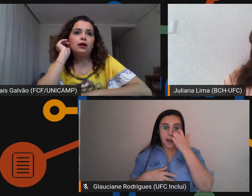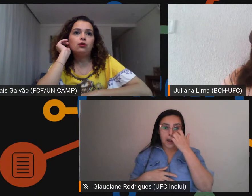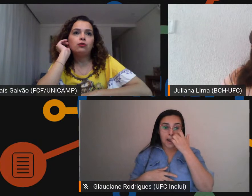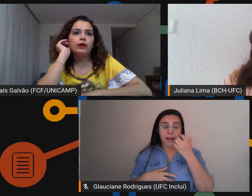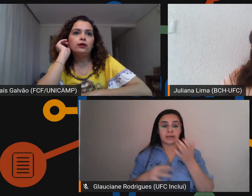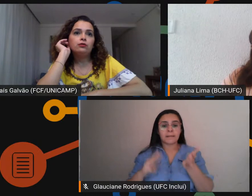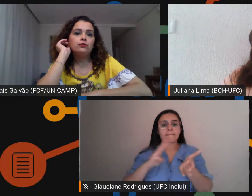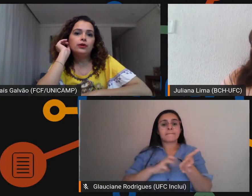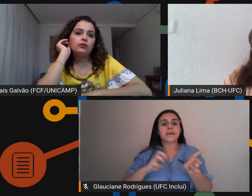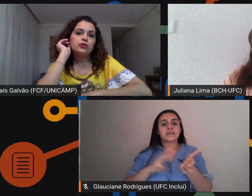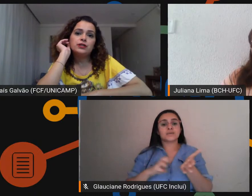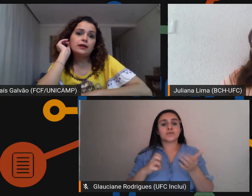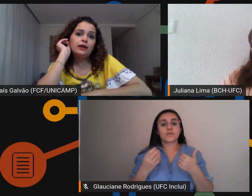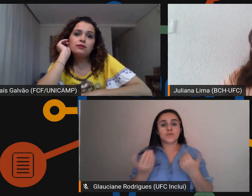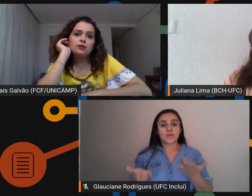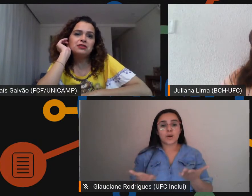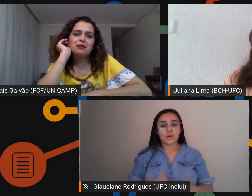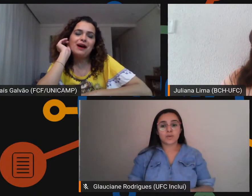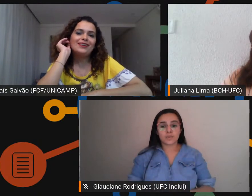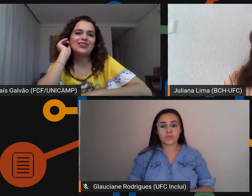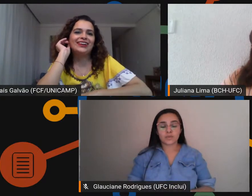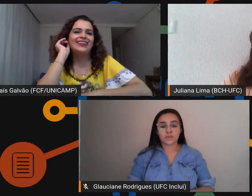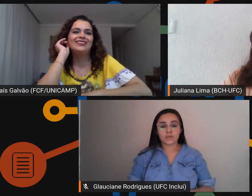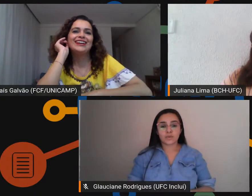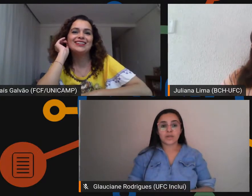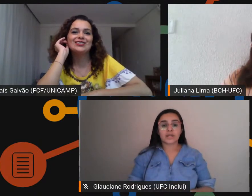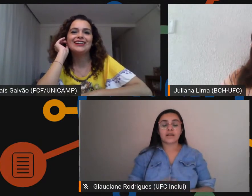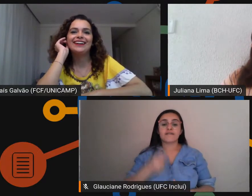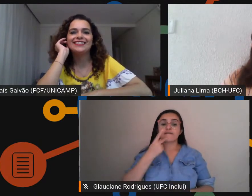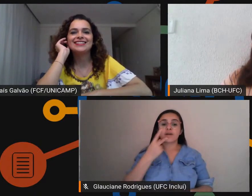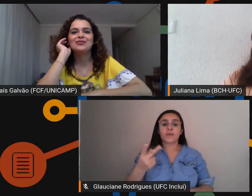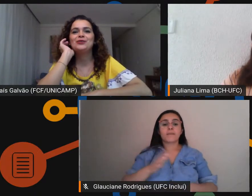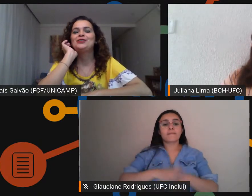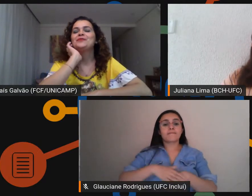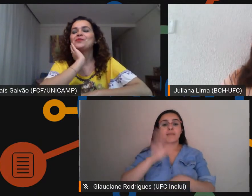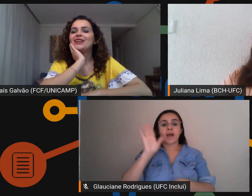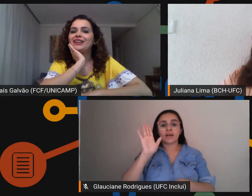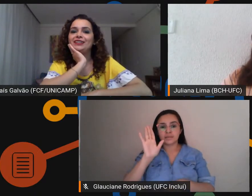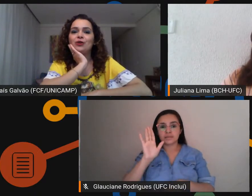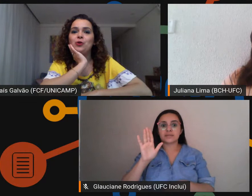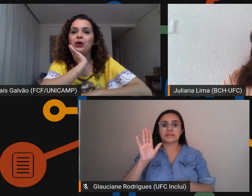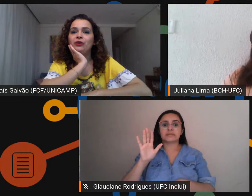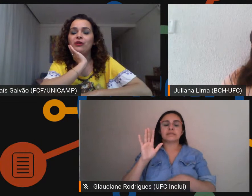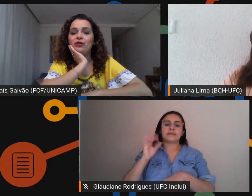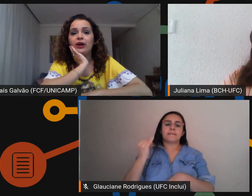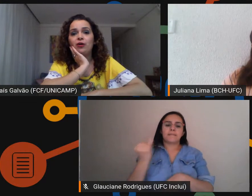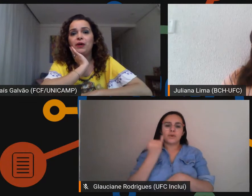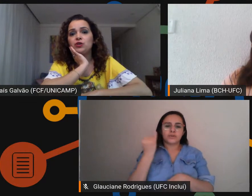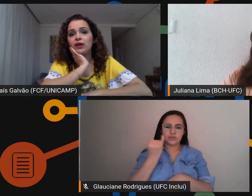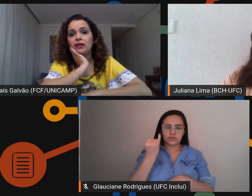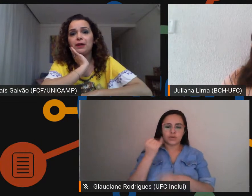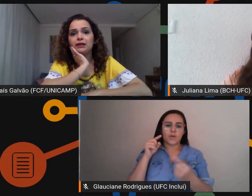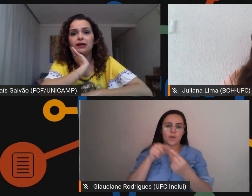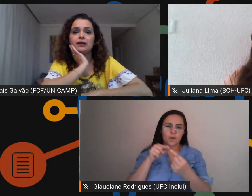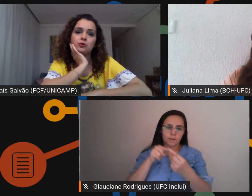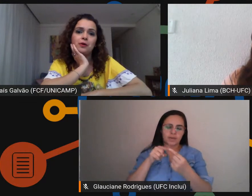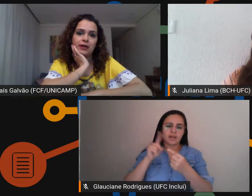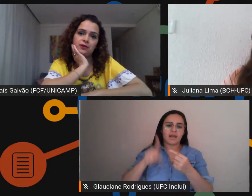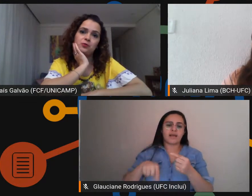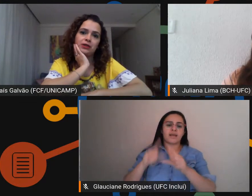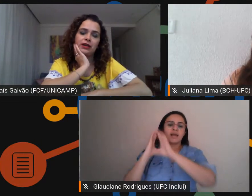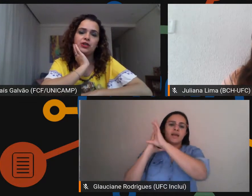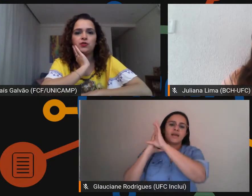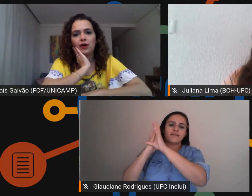É, então, eu vou te dizer que é revisão sistemática, mas eu sou da área da saúde. Então, eu realmente vai depender da